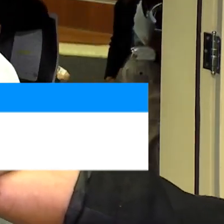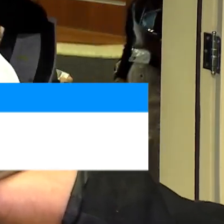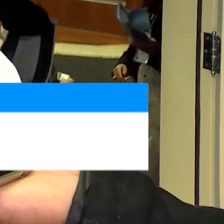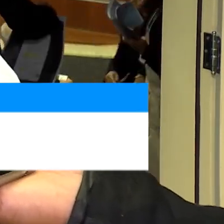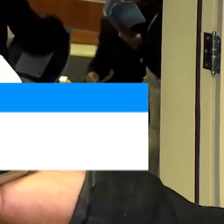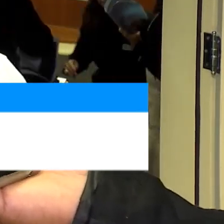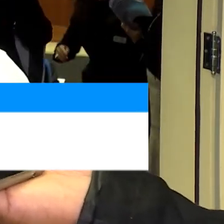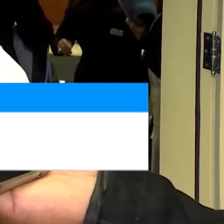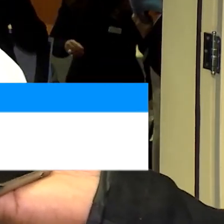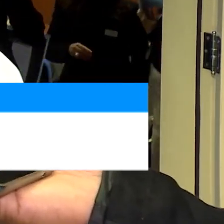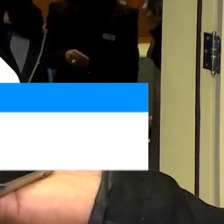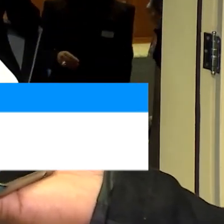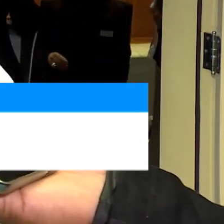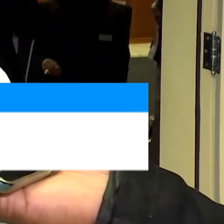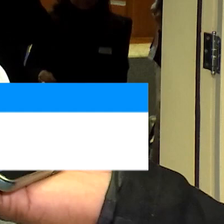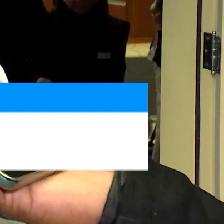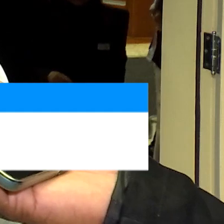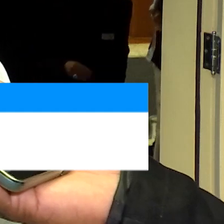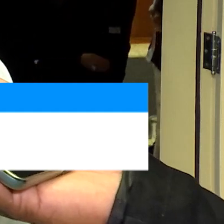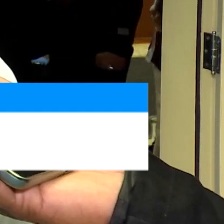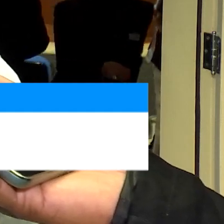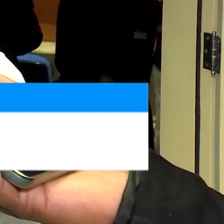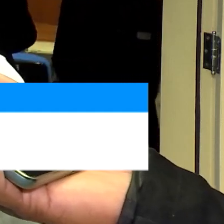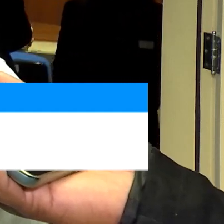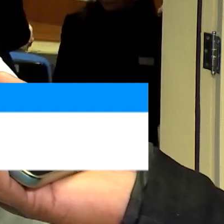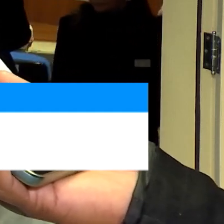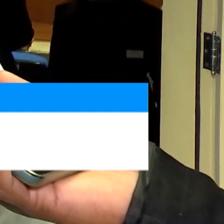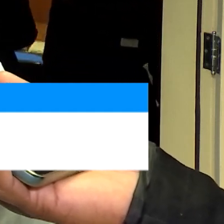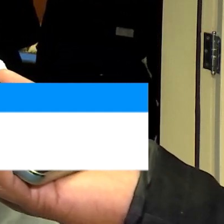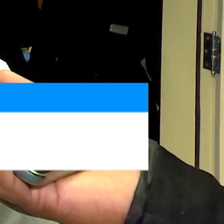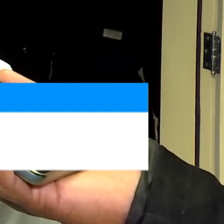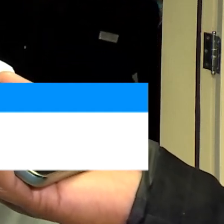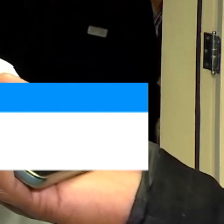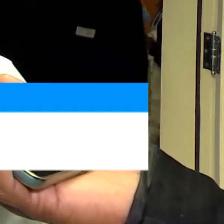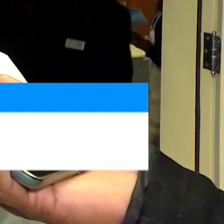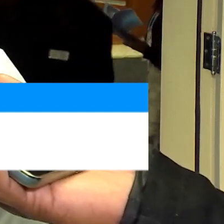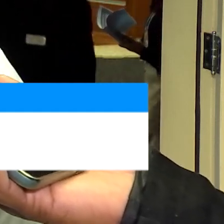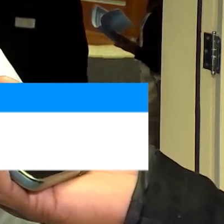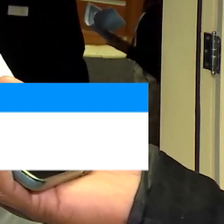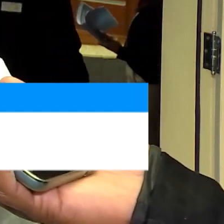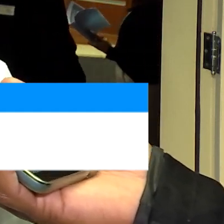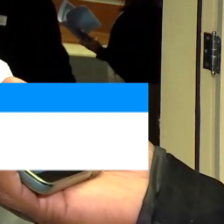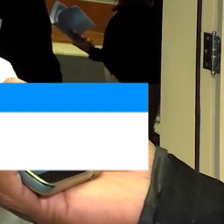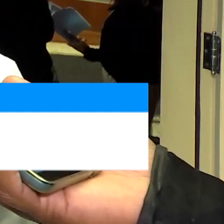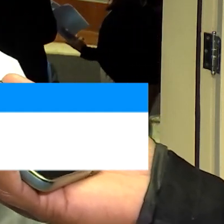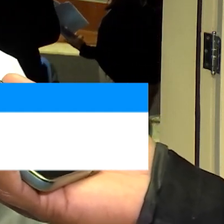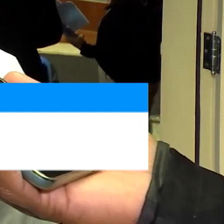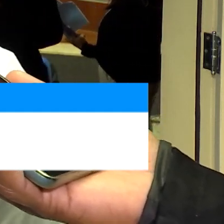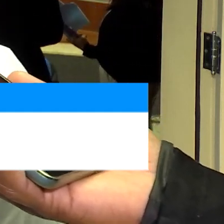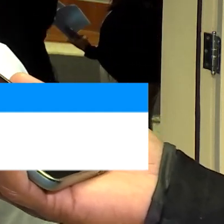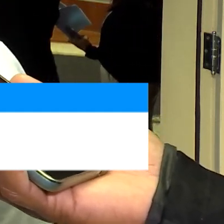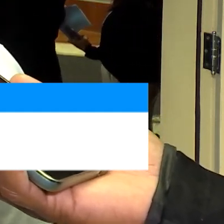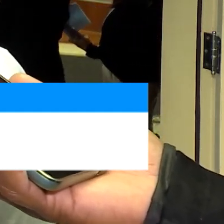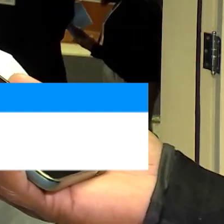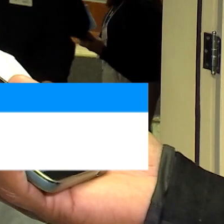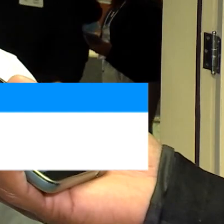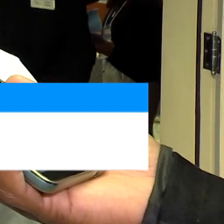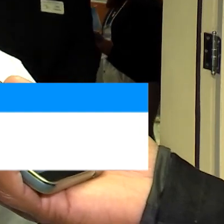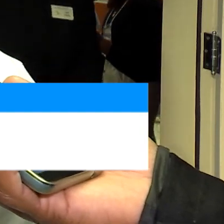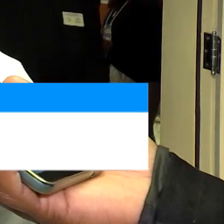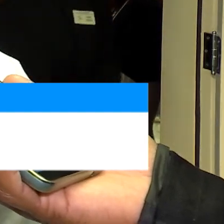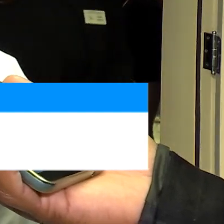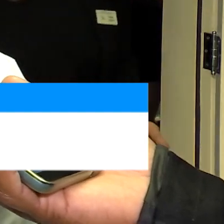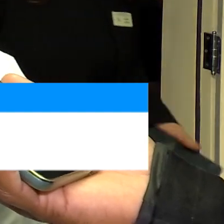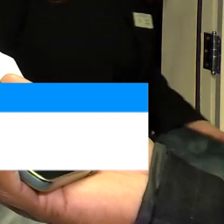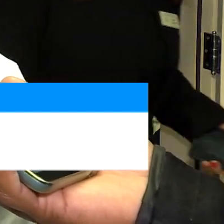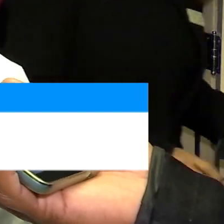Constituição Federal, por meio da Constituição em Miúdos, que é um livro de autoria de uma servidora da Câmara, a nossa querida Madu Macedo, e esse material ele